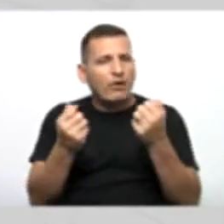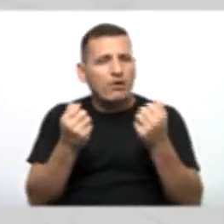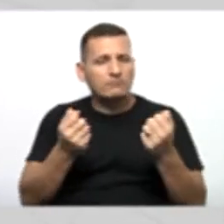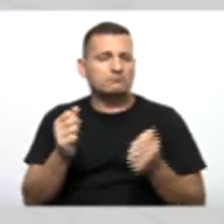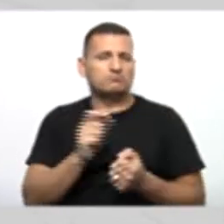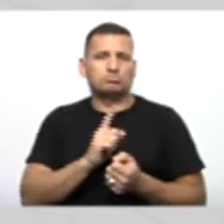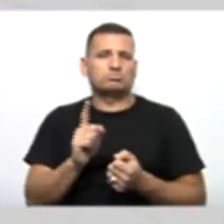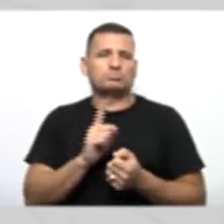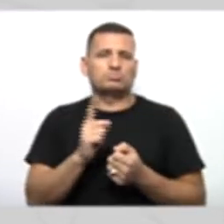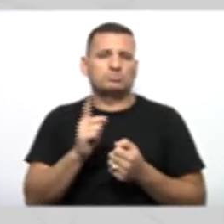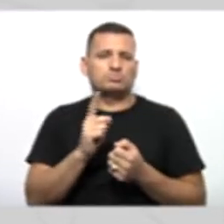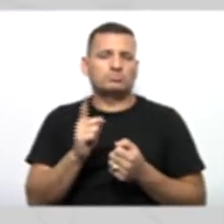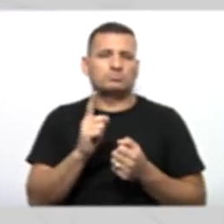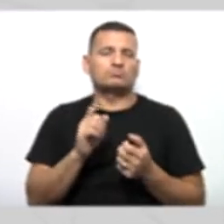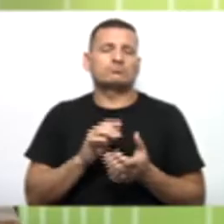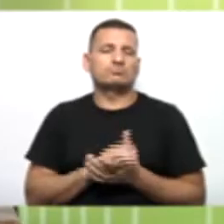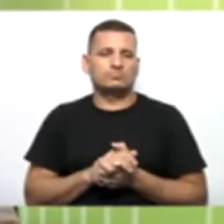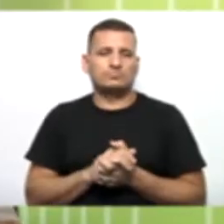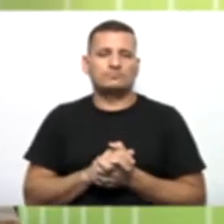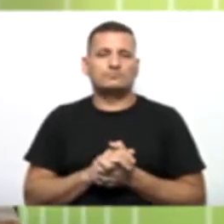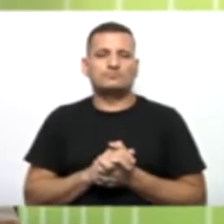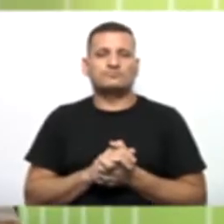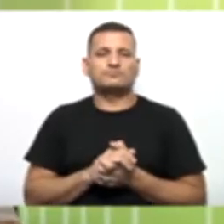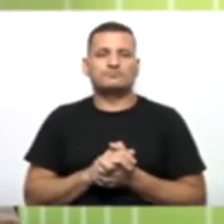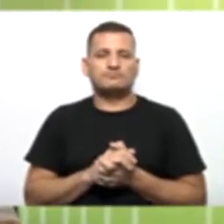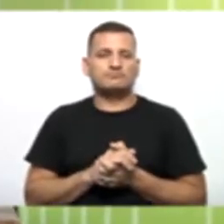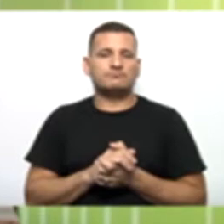forma realmente importante.